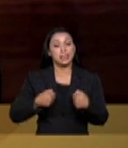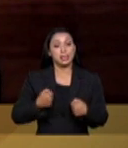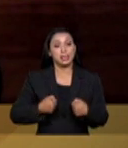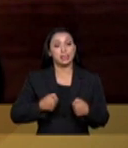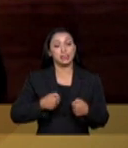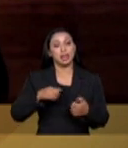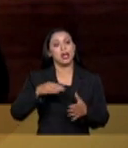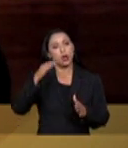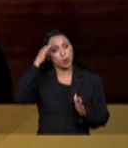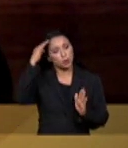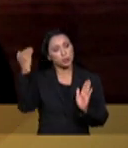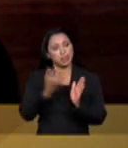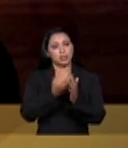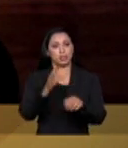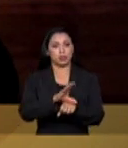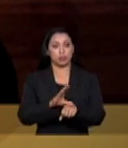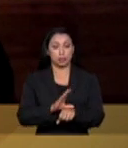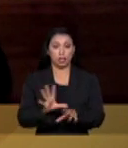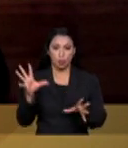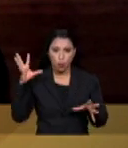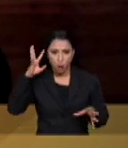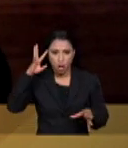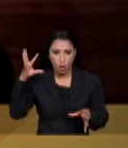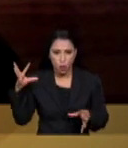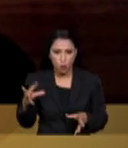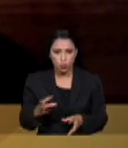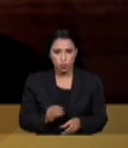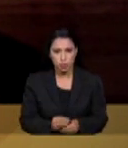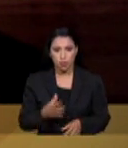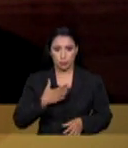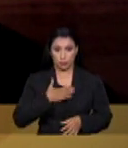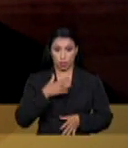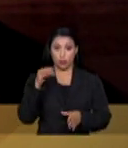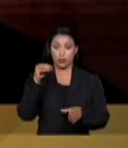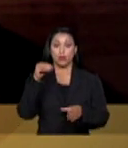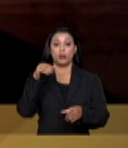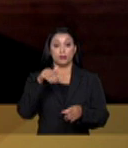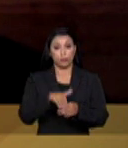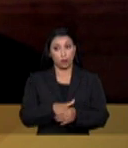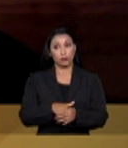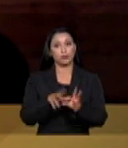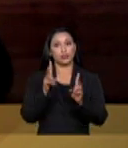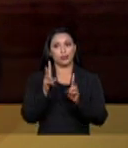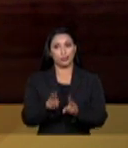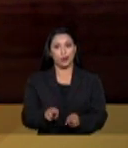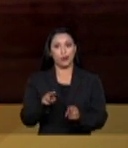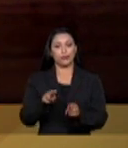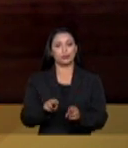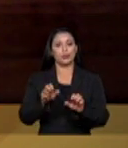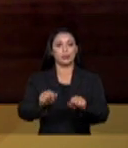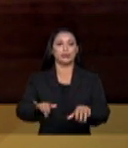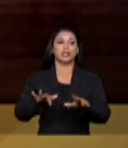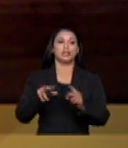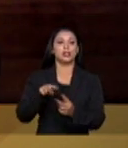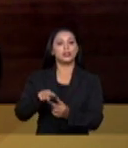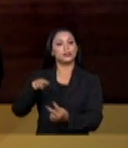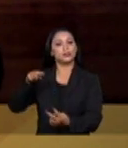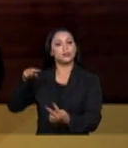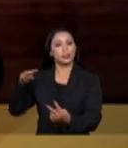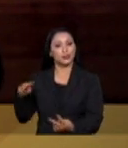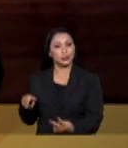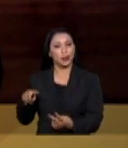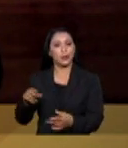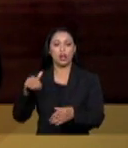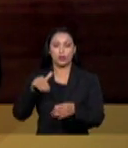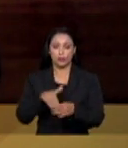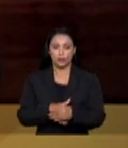seu presidente o voto que proferi no plenário virtual e portanto